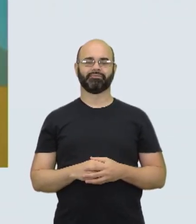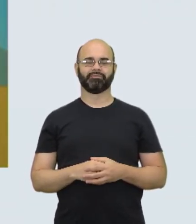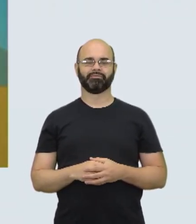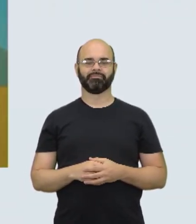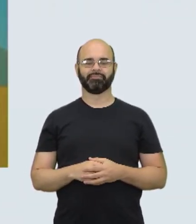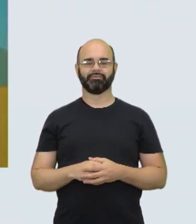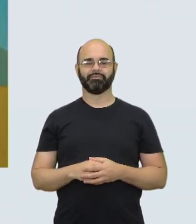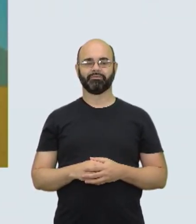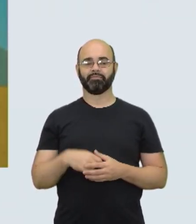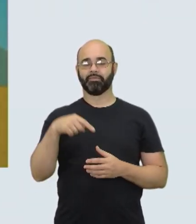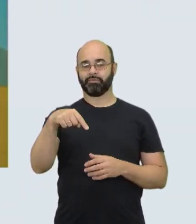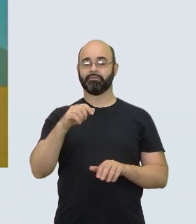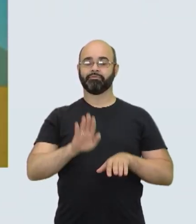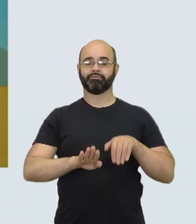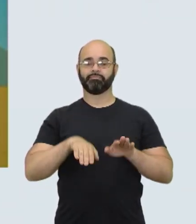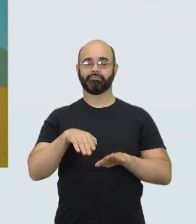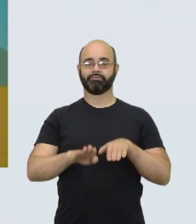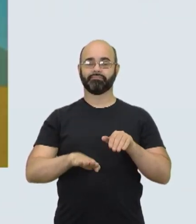É onde você pisa?